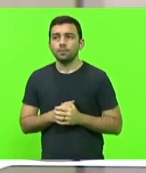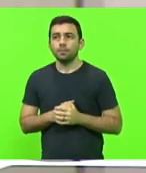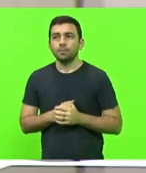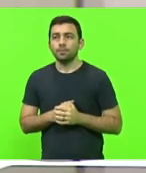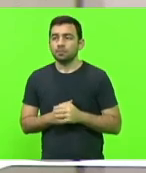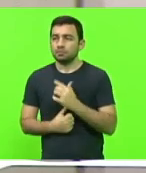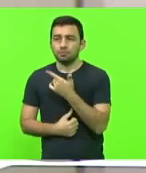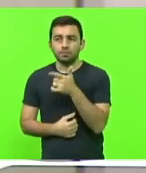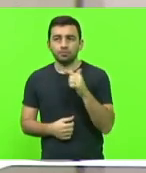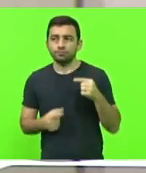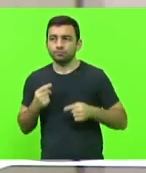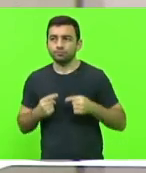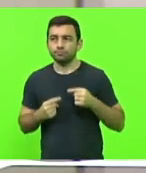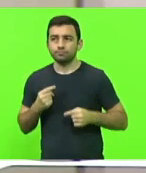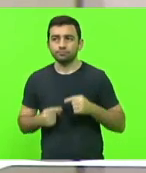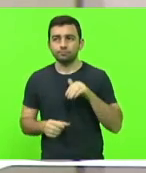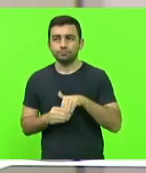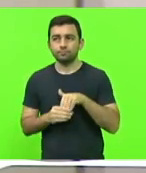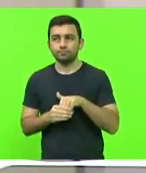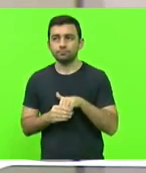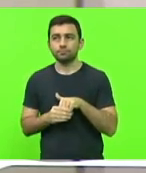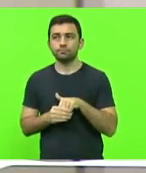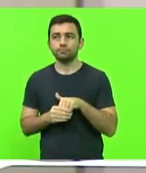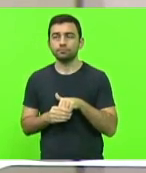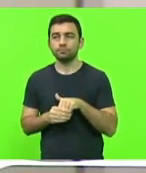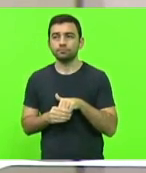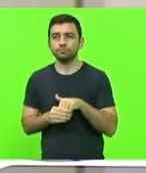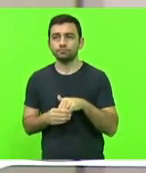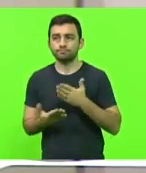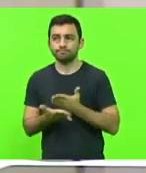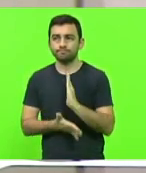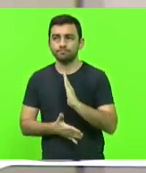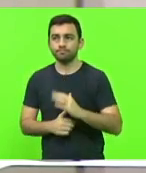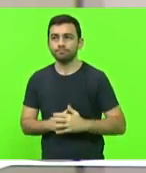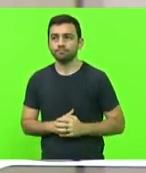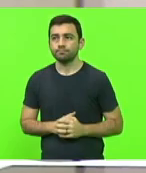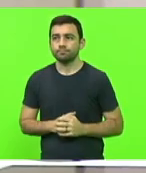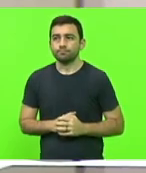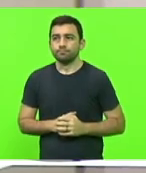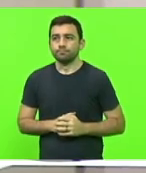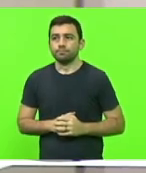Não havendo quem queira discutir, em votação. Aprovado.